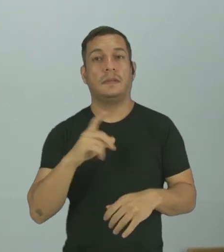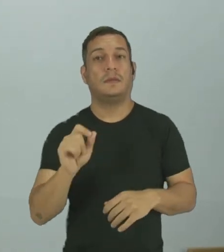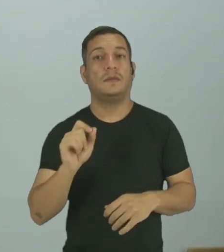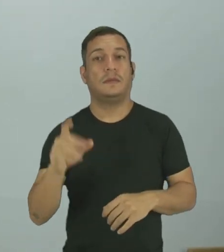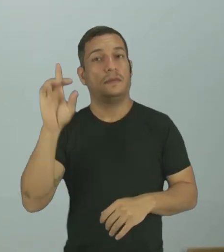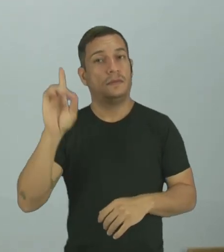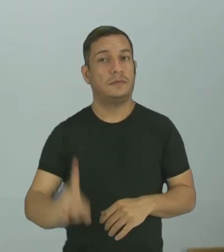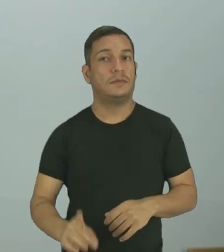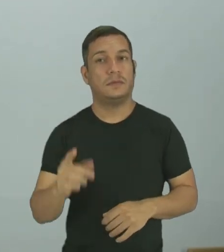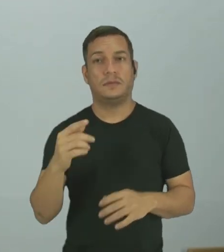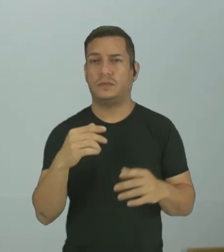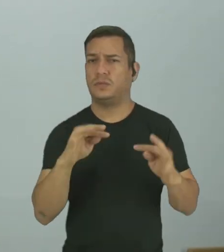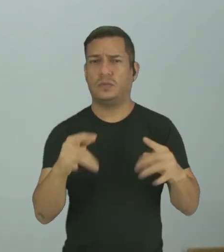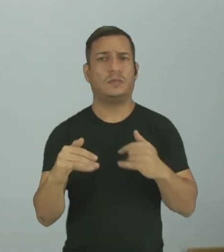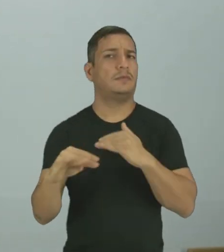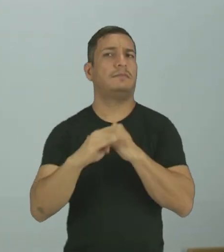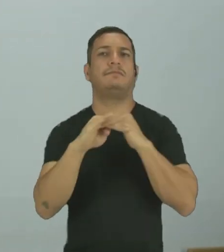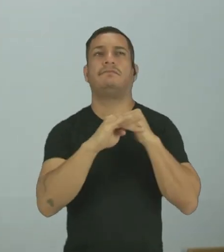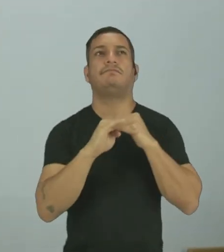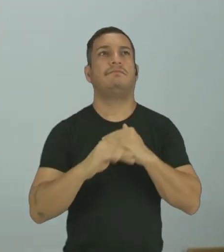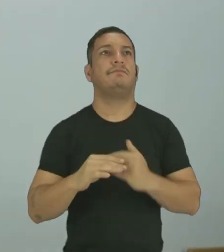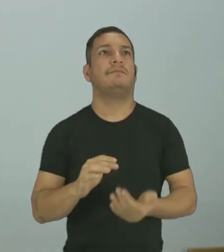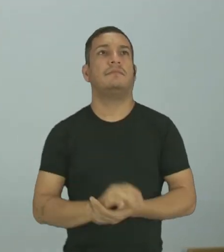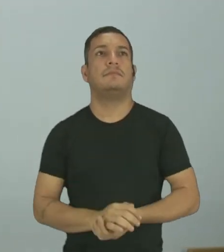mesmo direito que você.